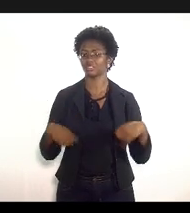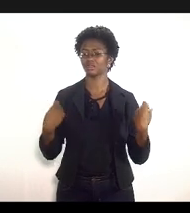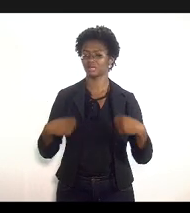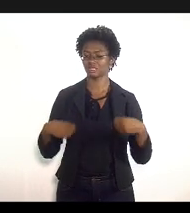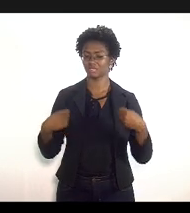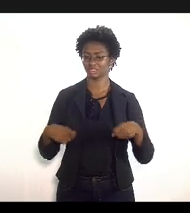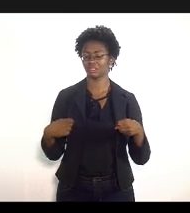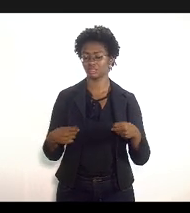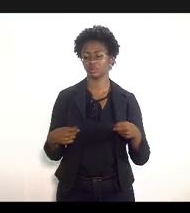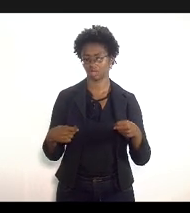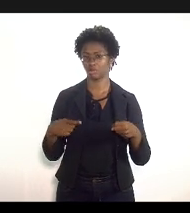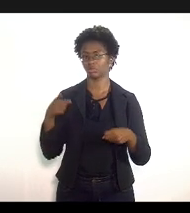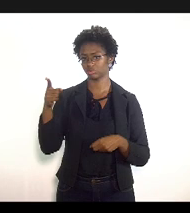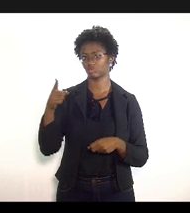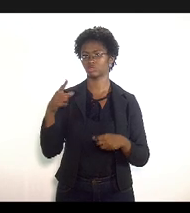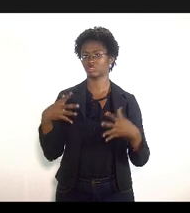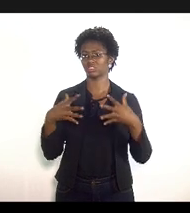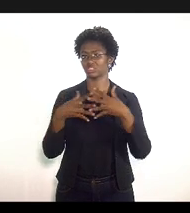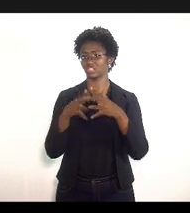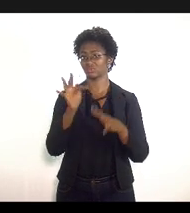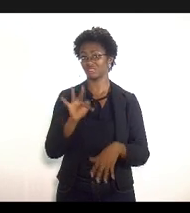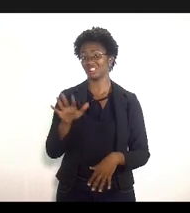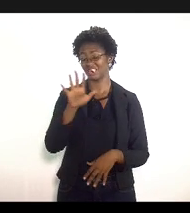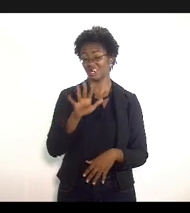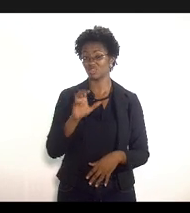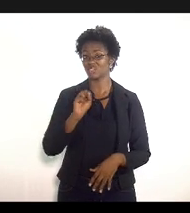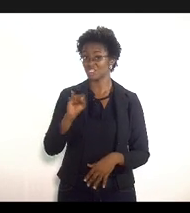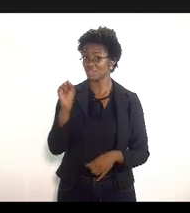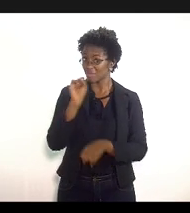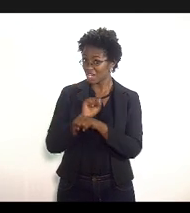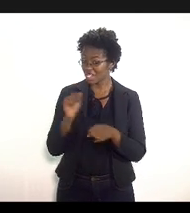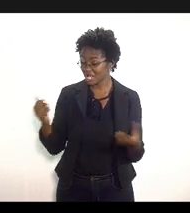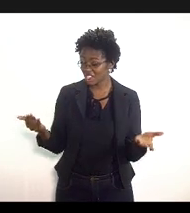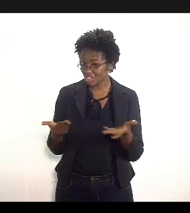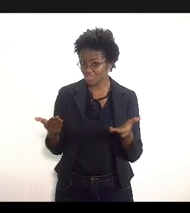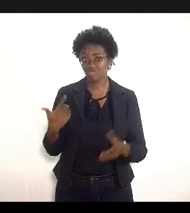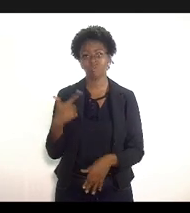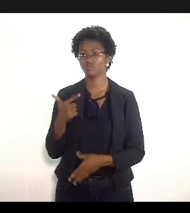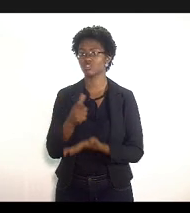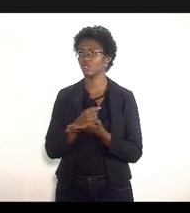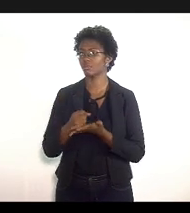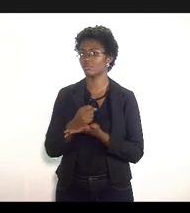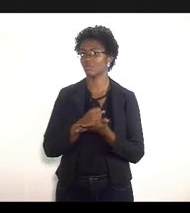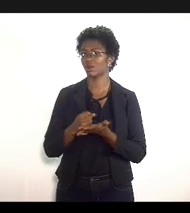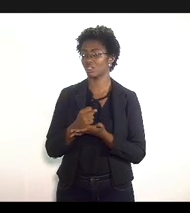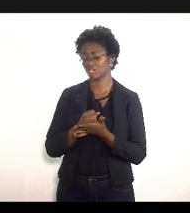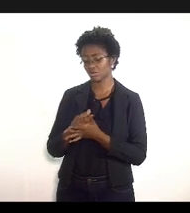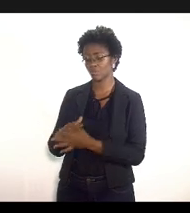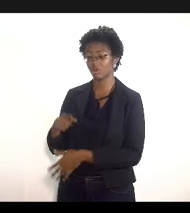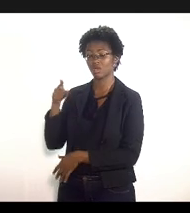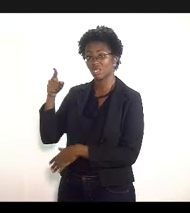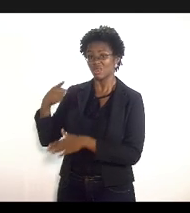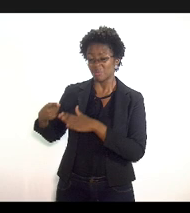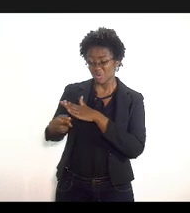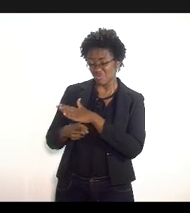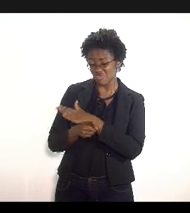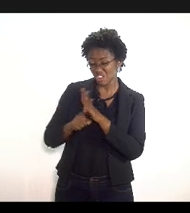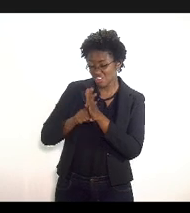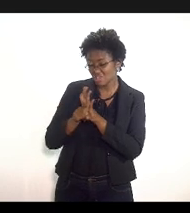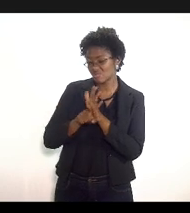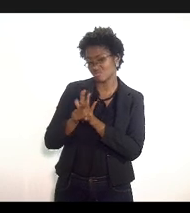rede federal. Se ela parar hoje, nós não temos suporte para alto custo e alta complexidade. Não